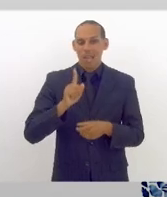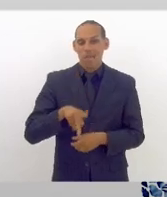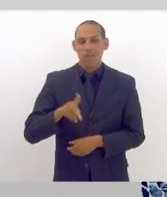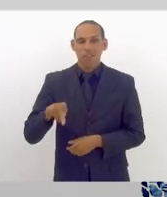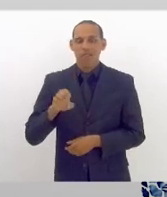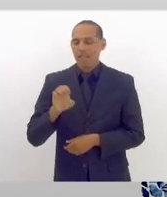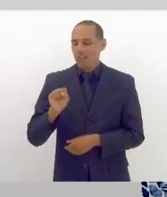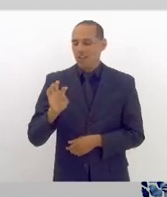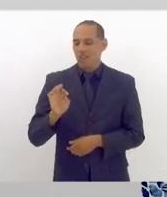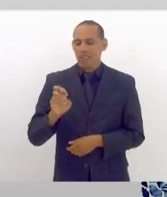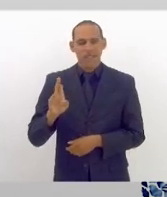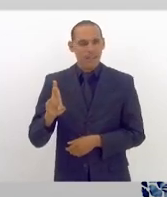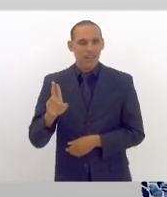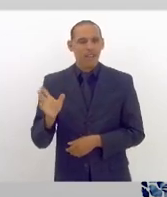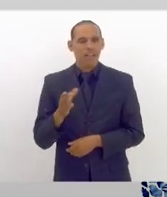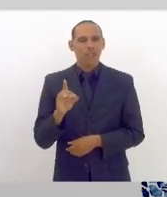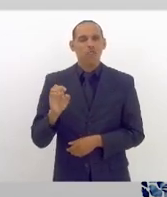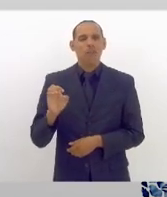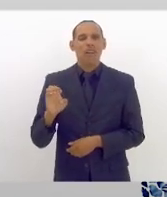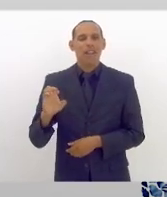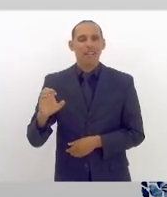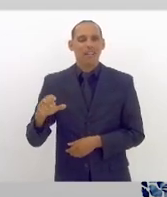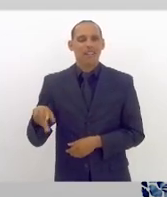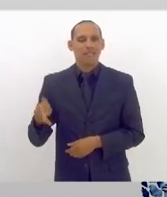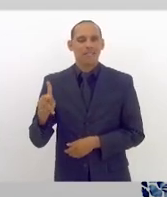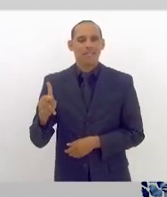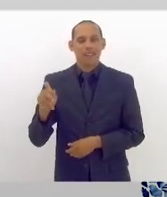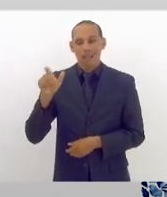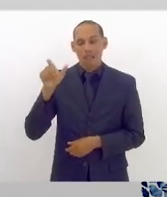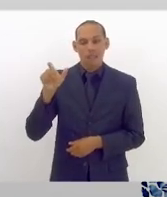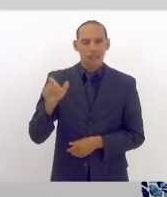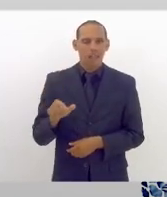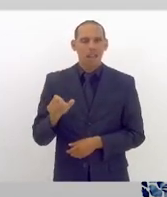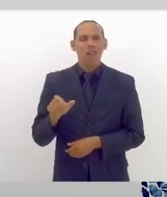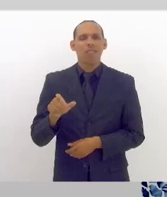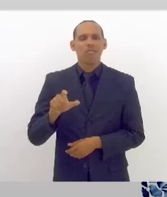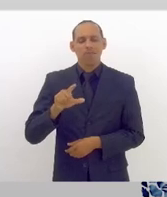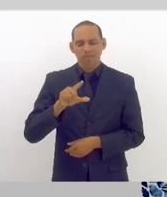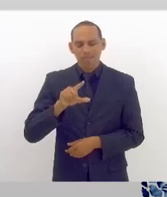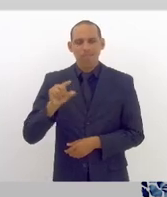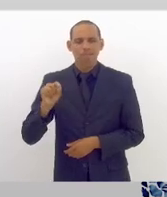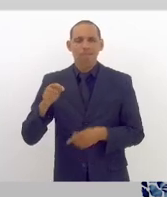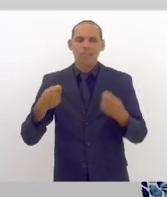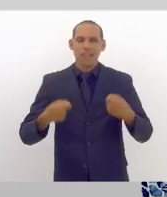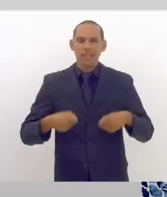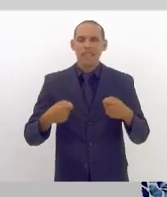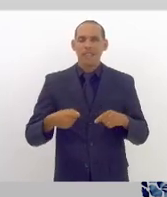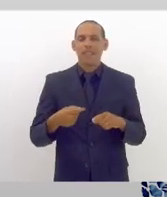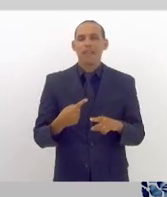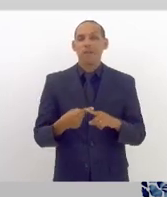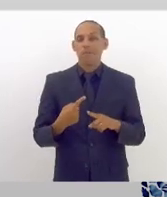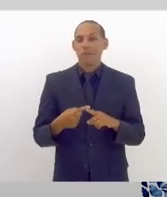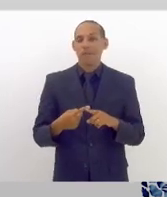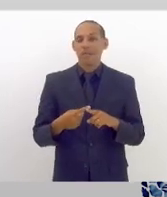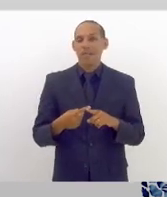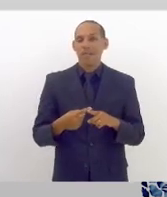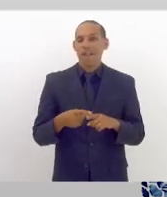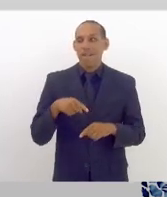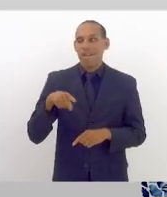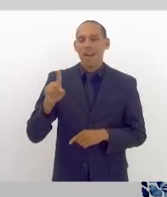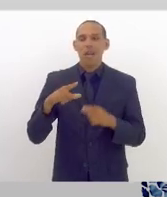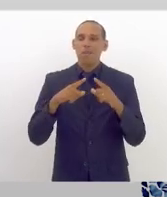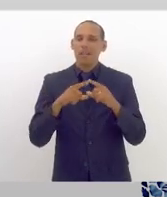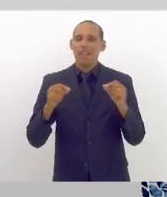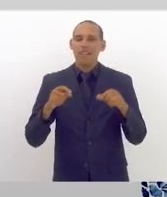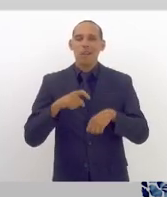Esther do ec é apenas recentemente ela teve que ser ausentar né para estar em Brasília na na transição